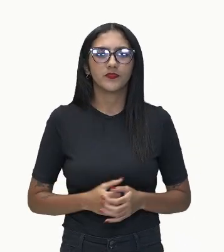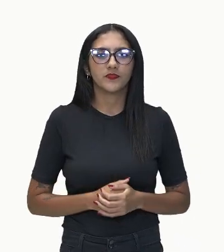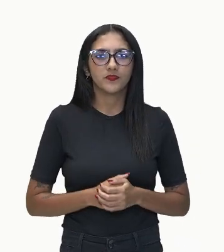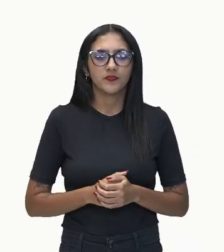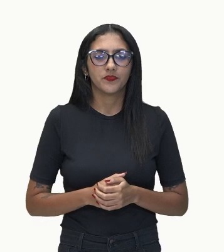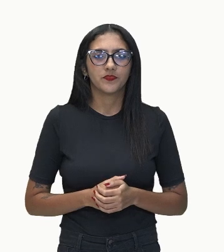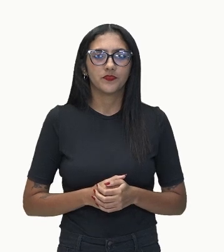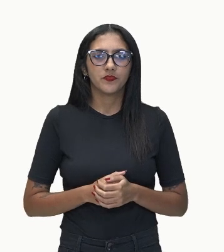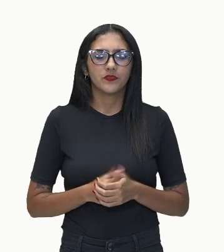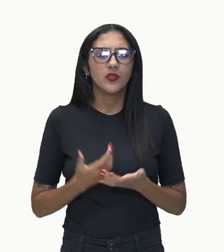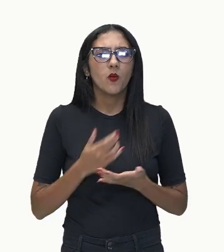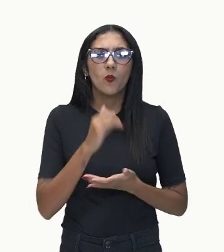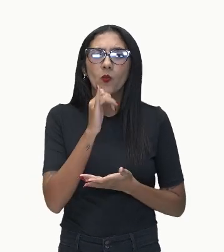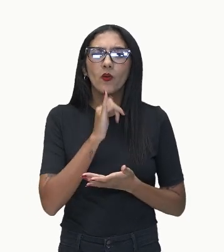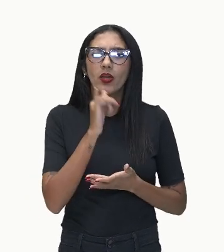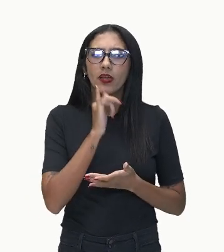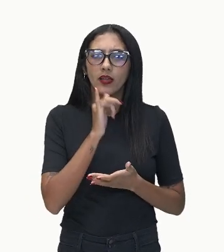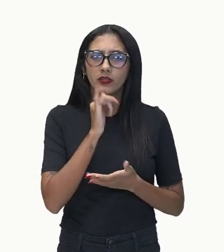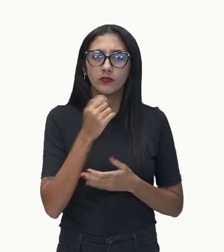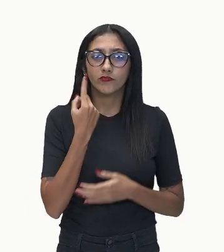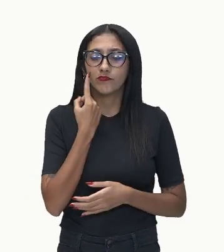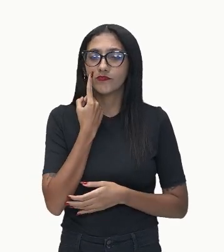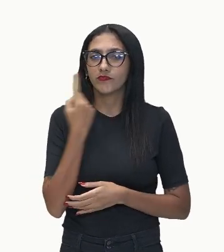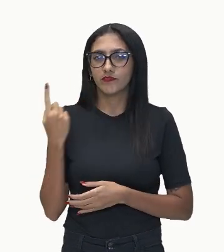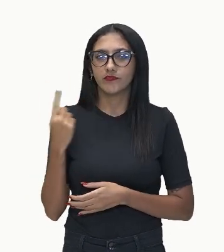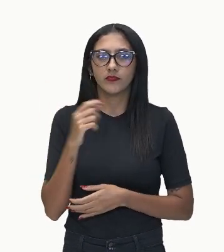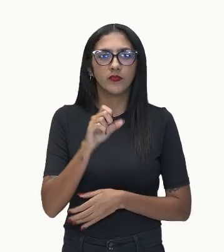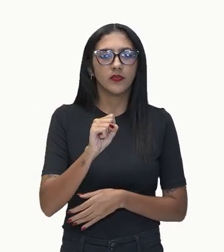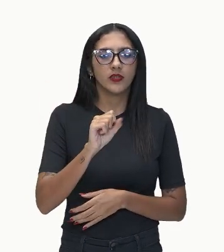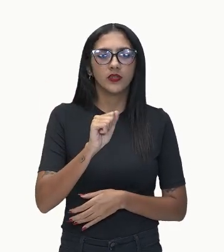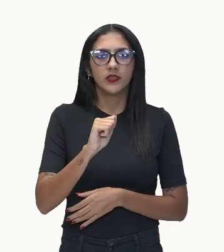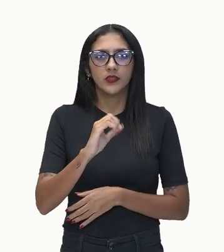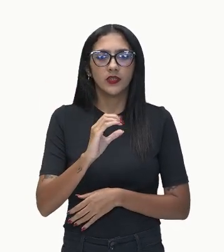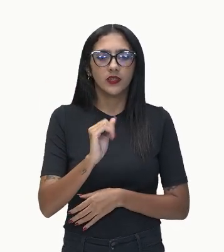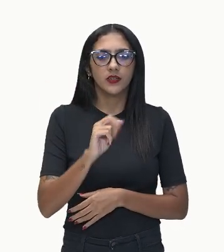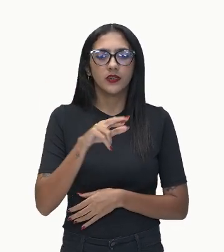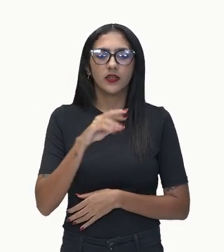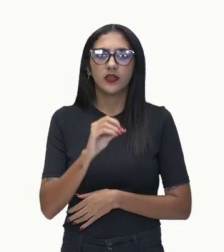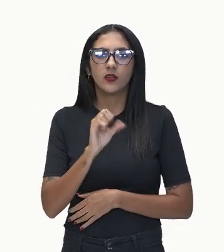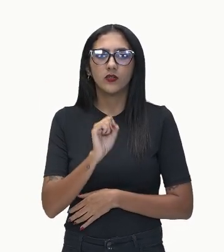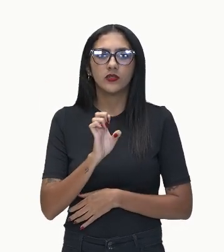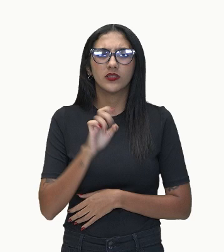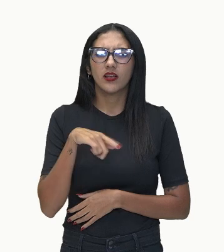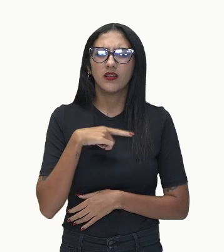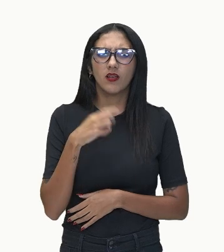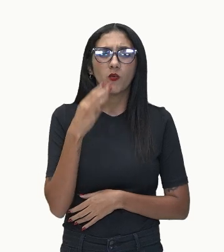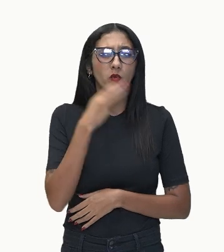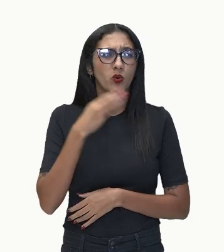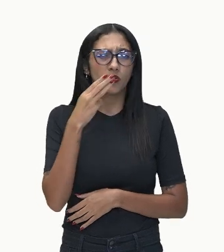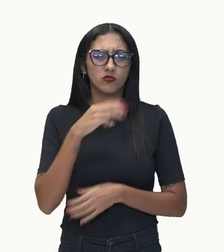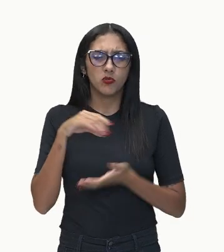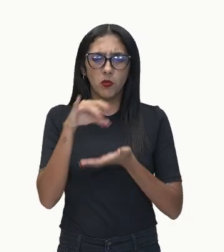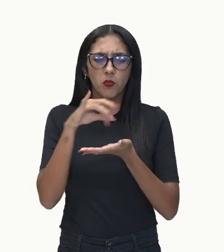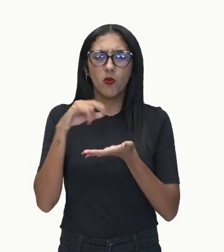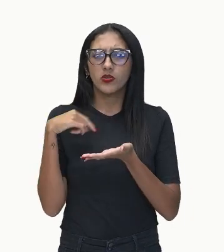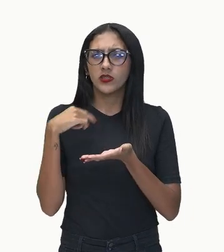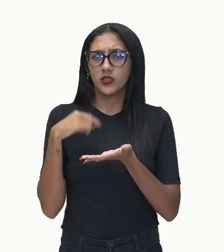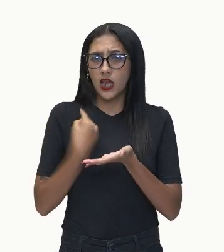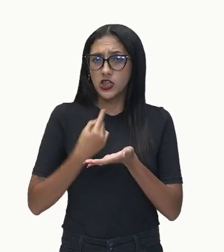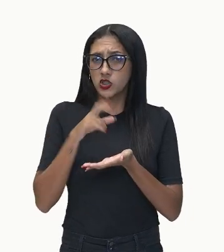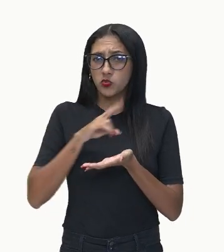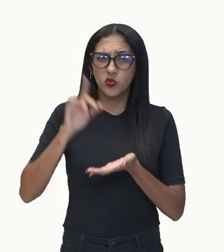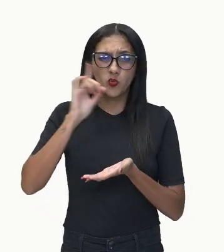um exemplo aqui para vocês, eu trouxe a sacarose, que é aquele açúcar comum que a gente encontra em casa, e ele